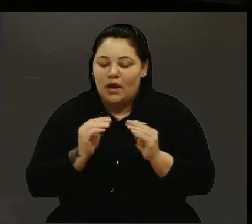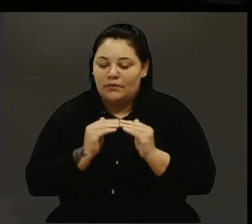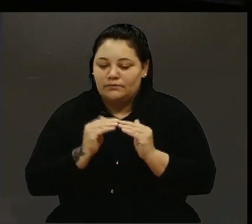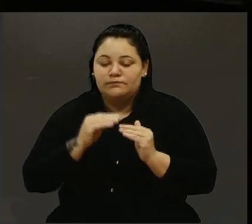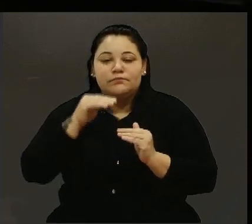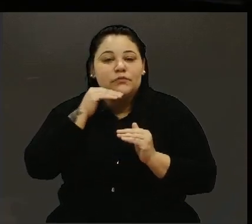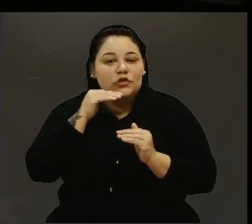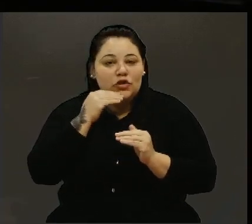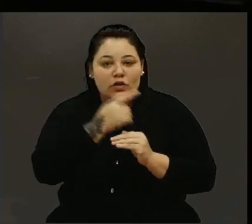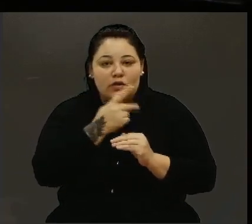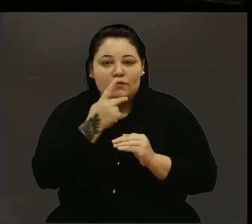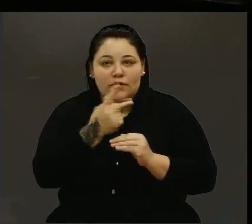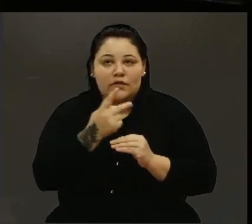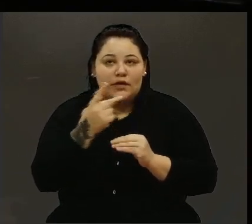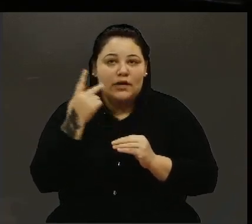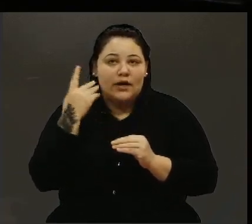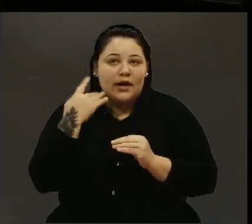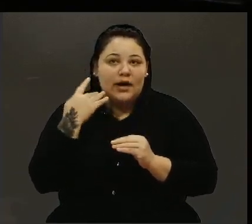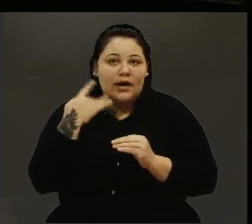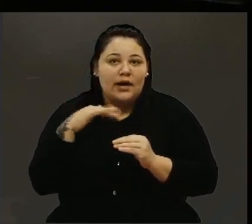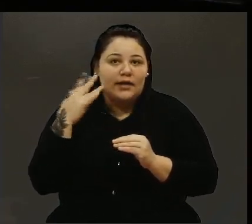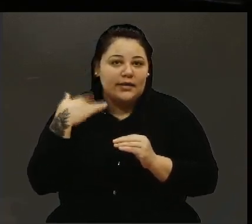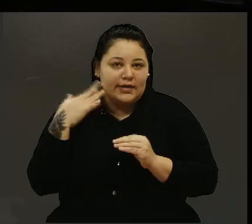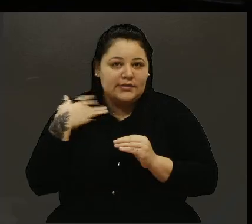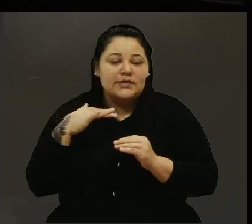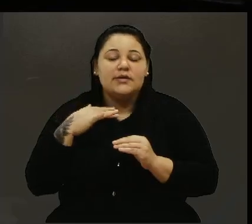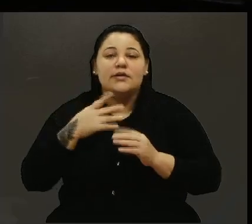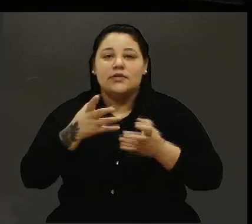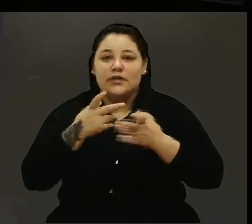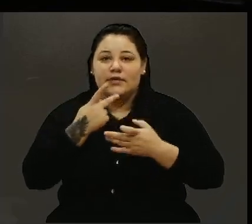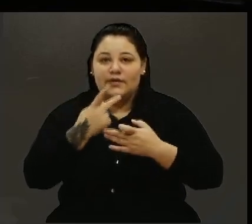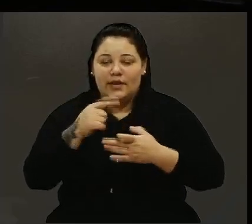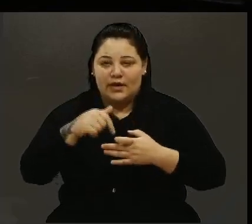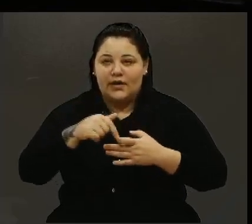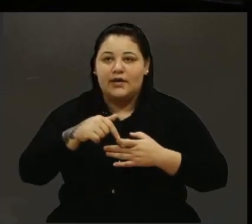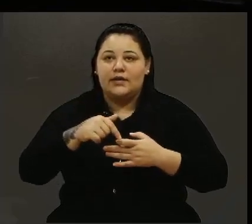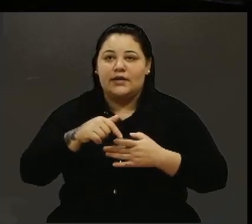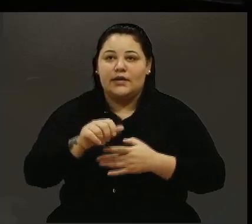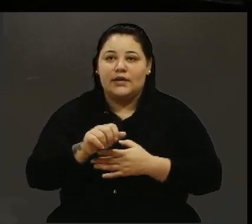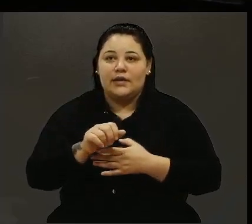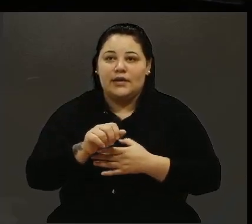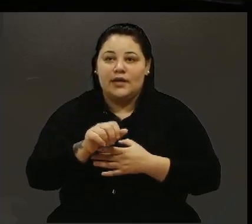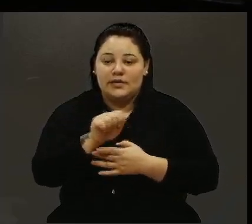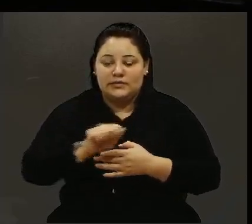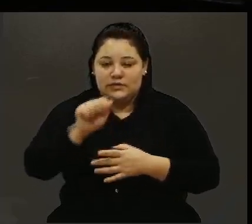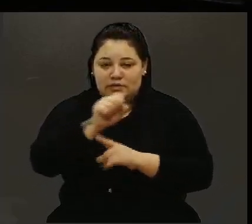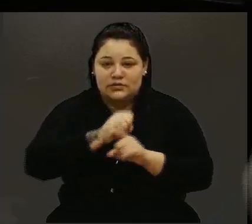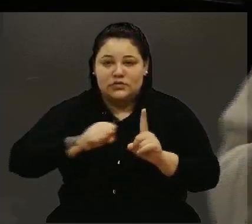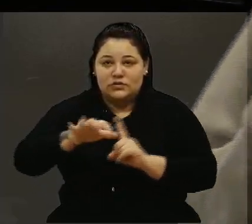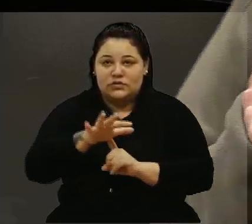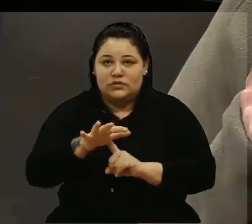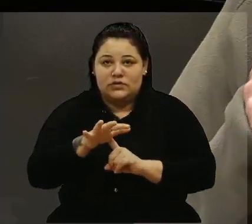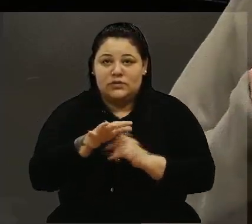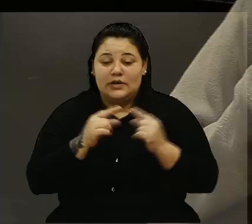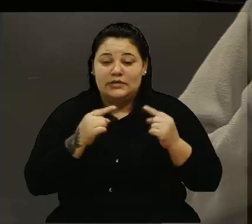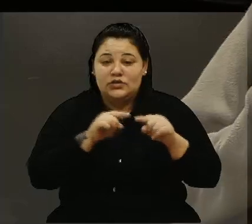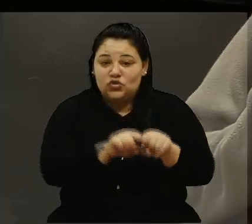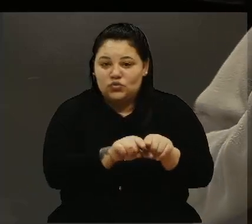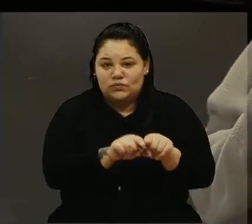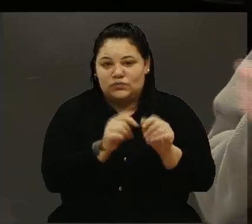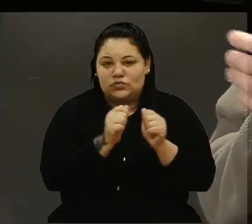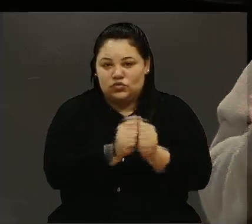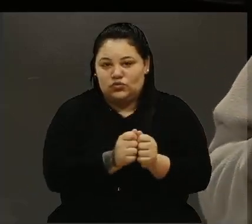vereadora Andressa. Mas eu gostaria de tratar que o regime de previdência pública e o regime de assistência social, eles andam de forma concomitantes no Brasil.